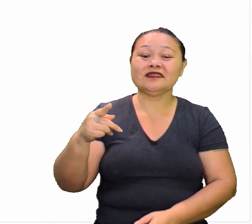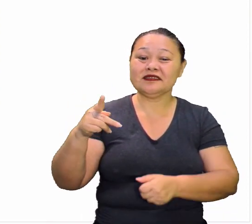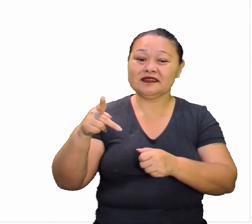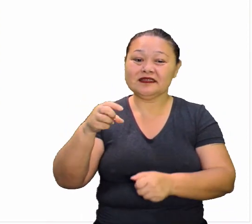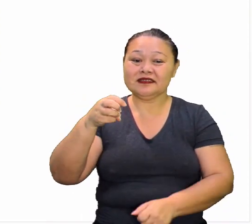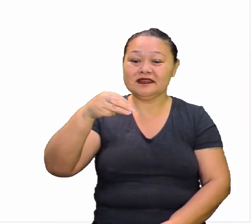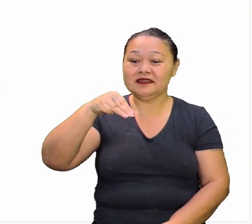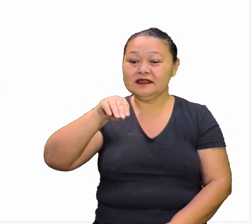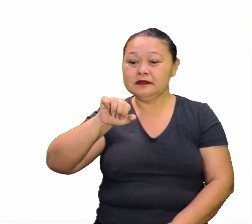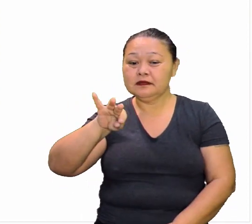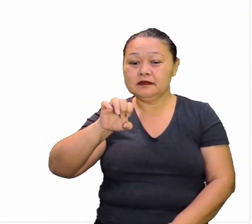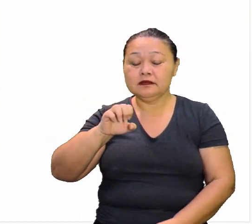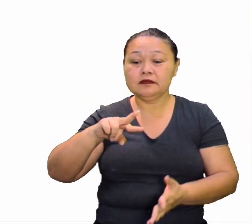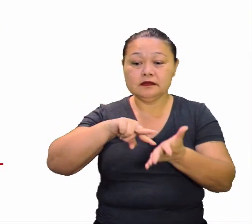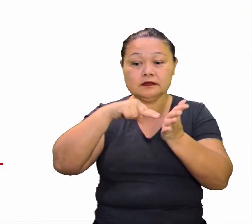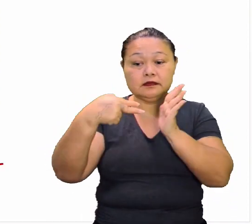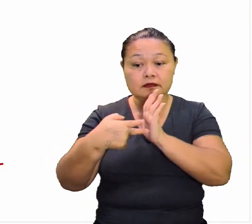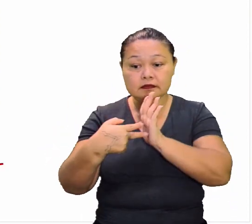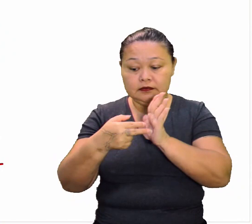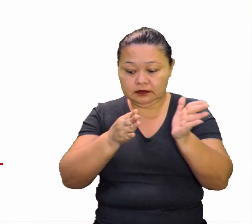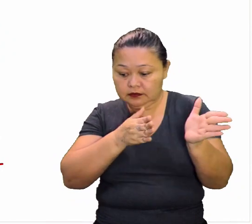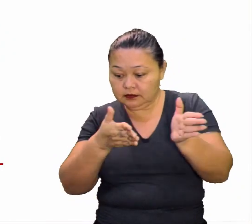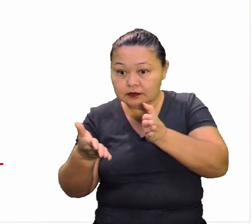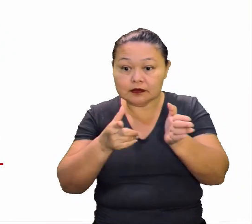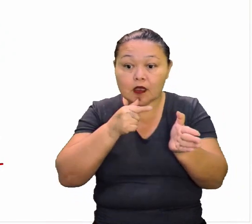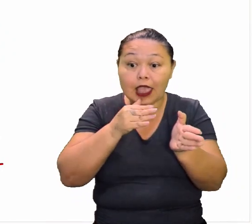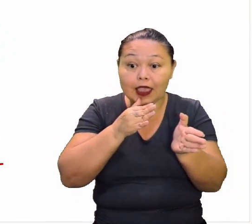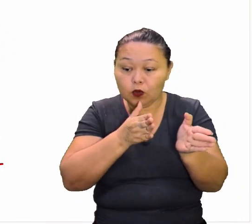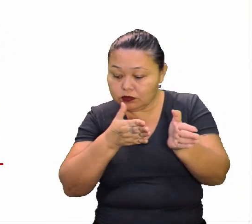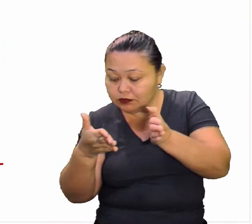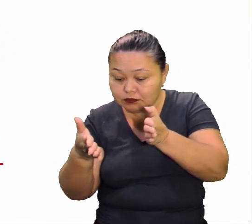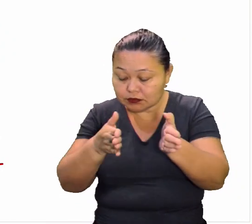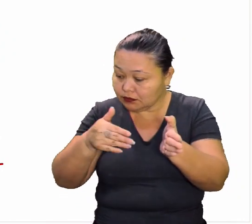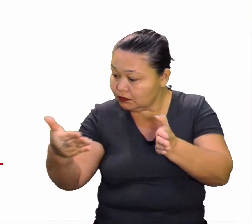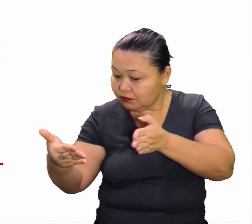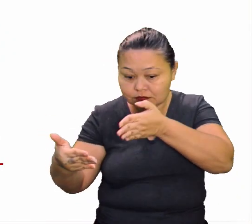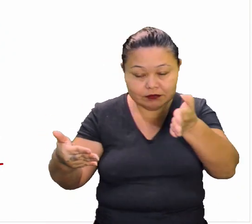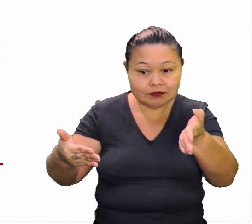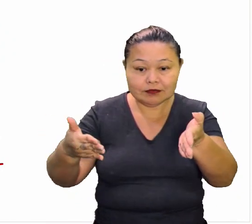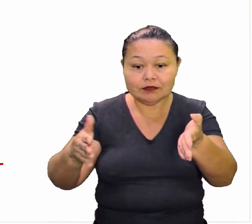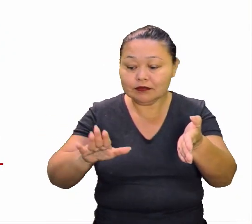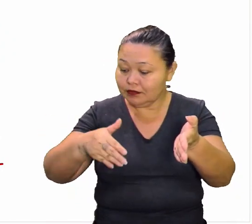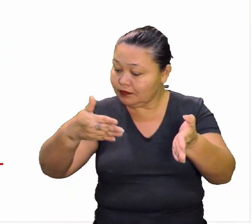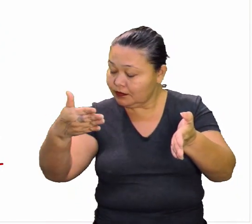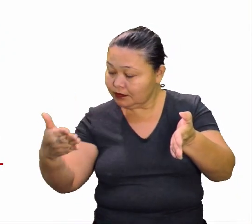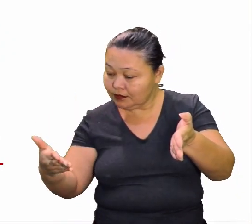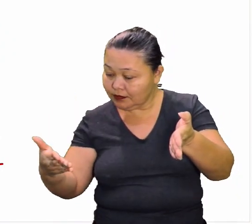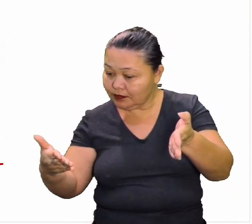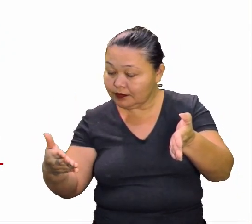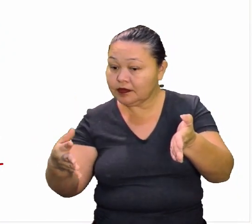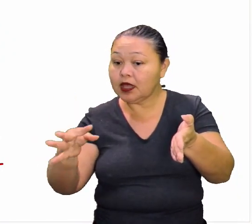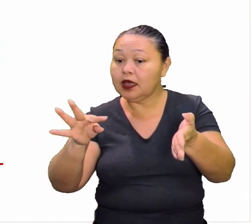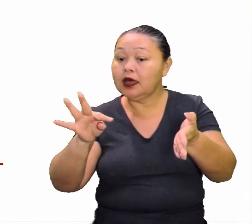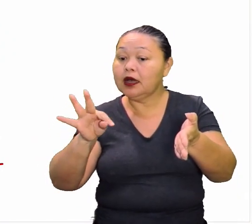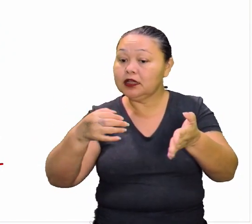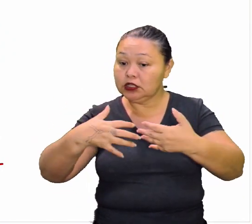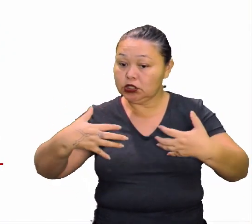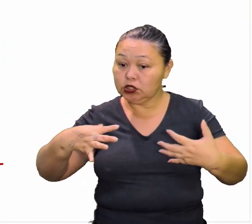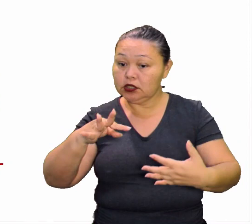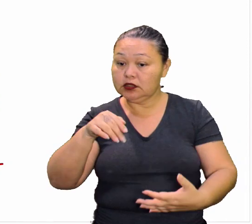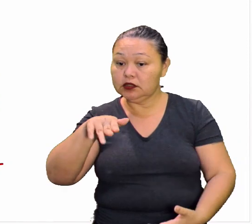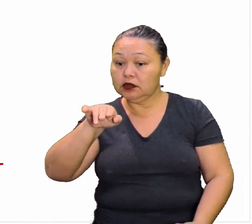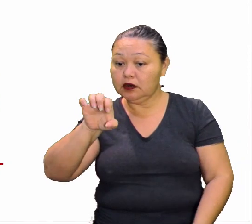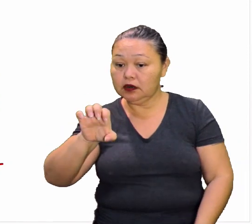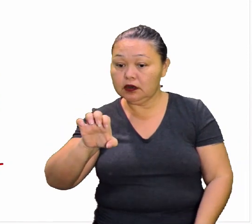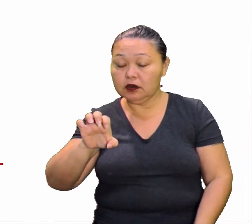Mesopotâmia significa entre rios. E aí, de um lado, eu tenho o rio Tigre e